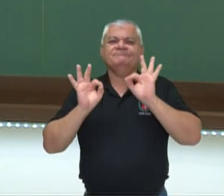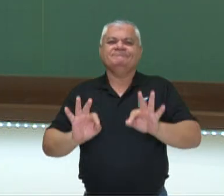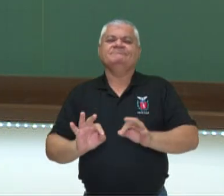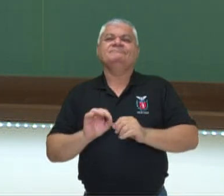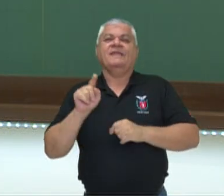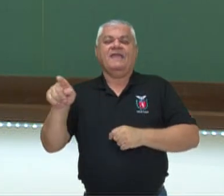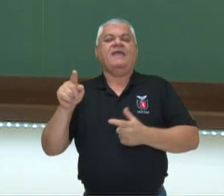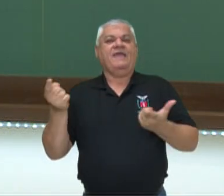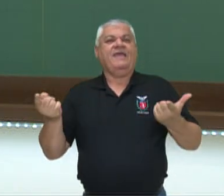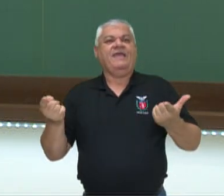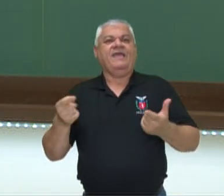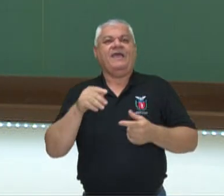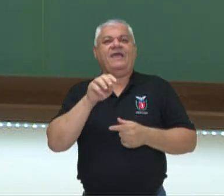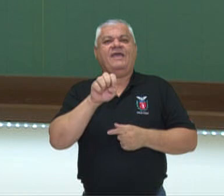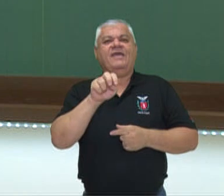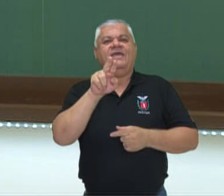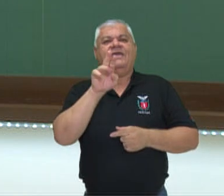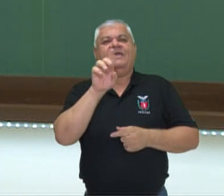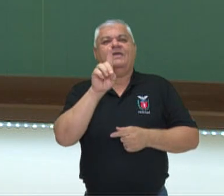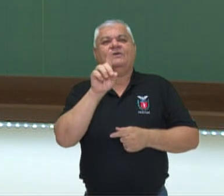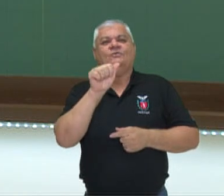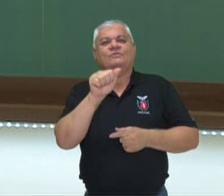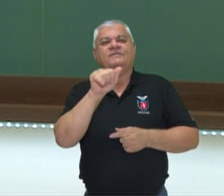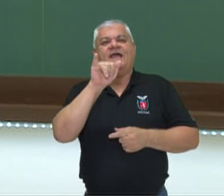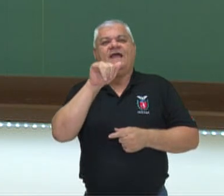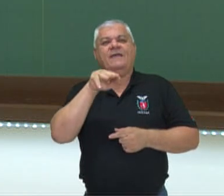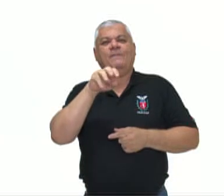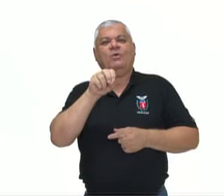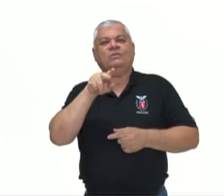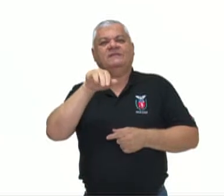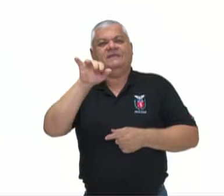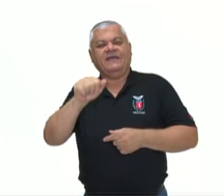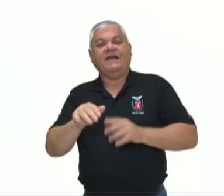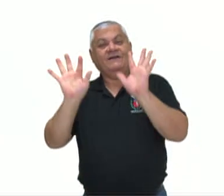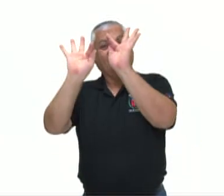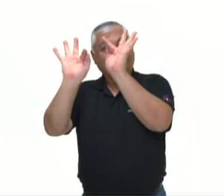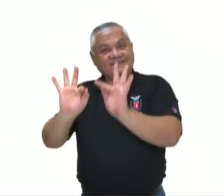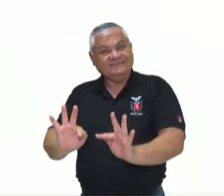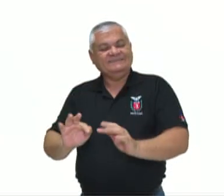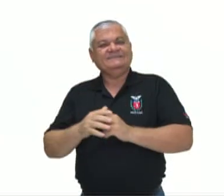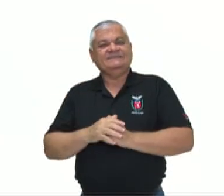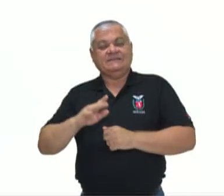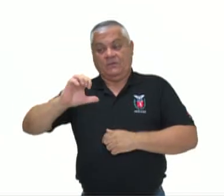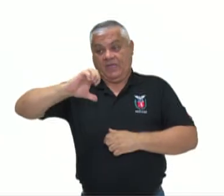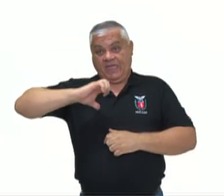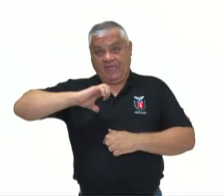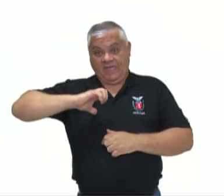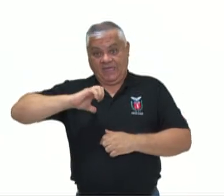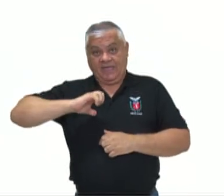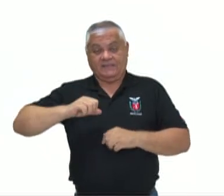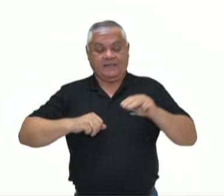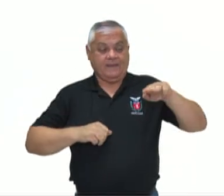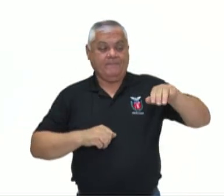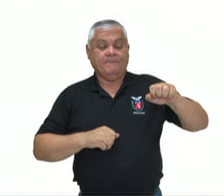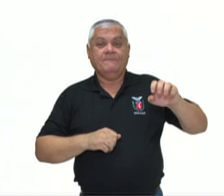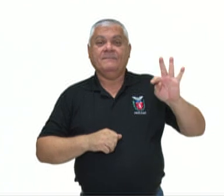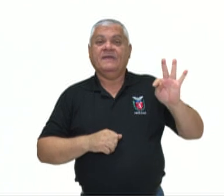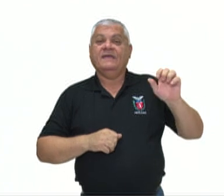felicidade, a eudaimonia, né? Então existe uma relação entre ética e